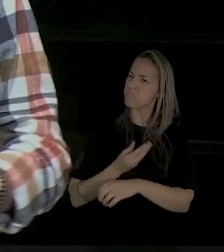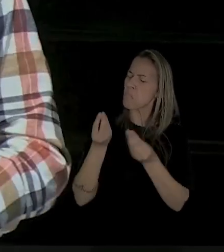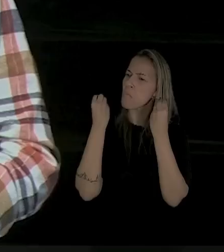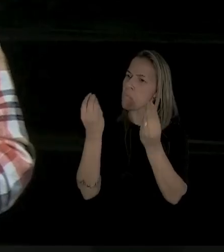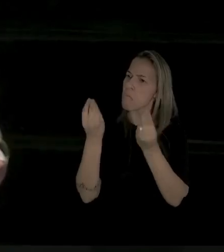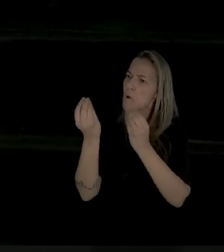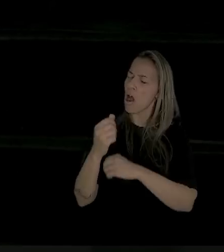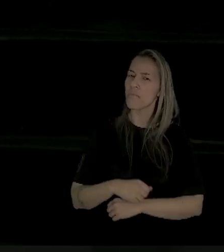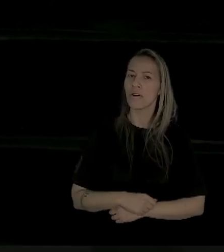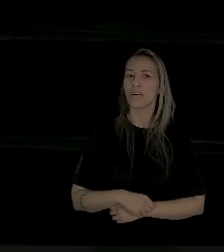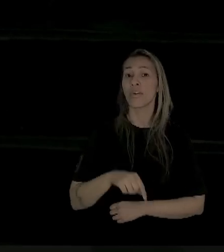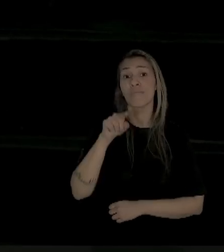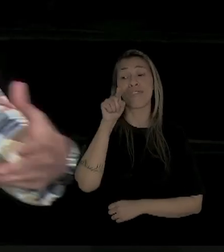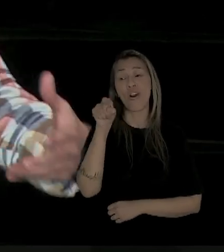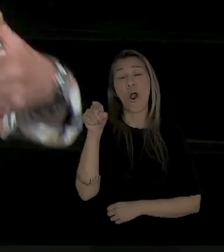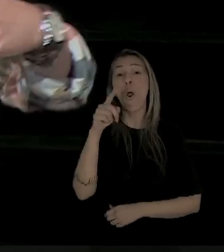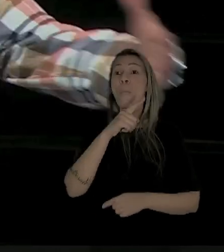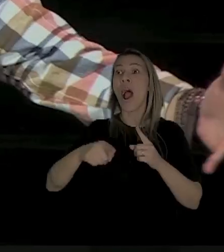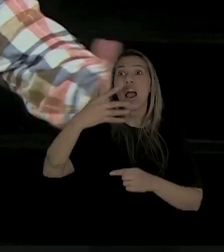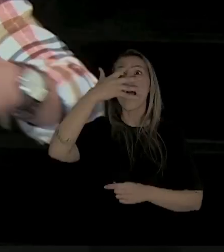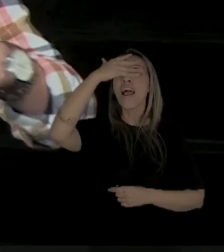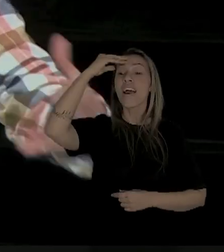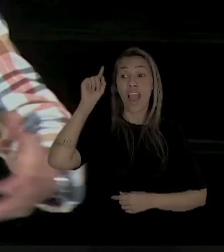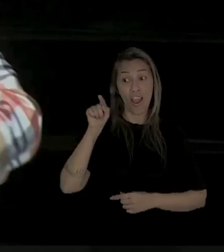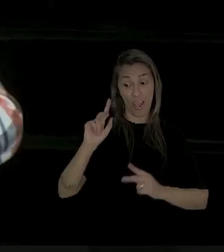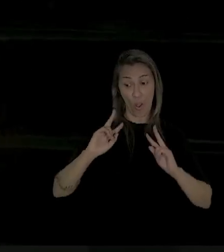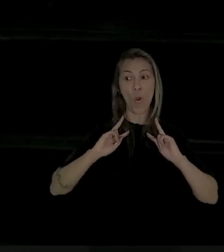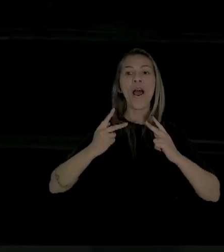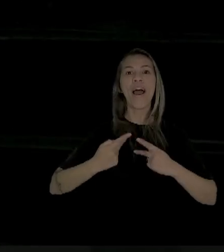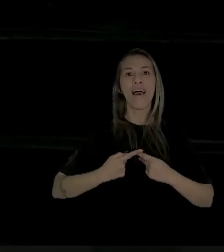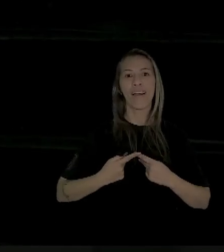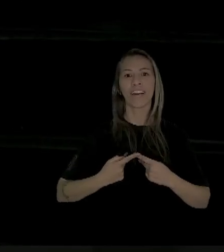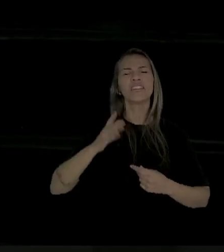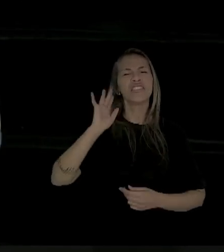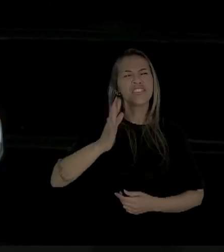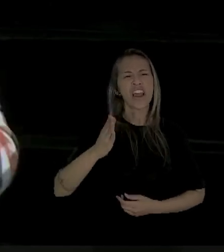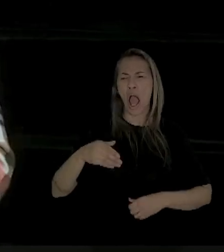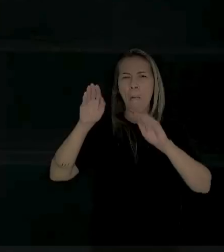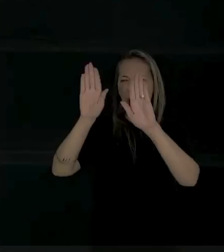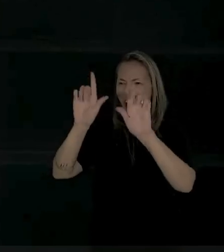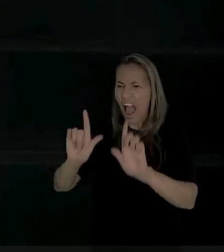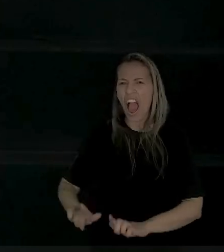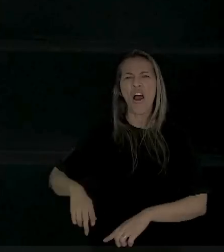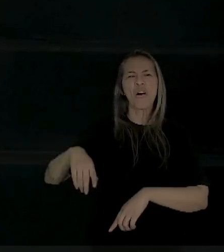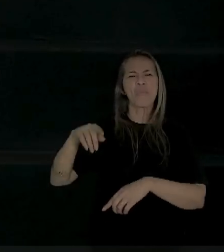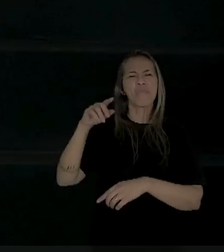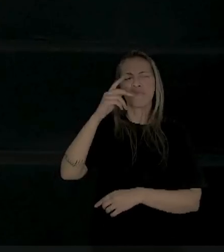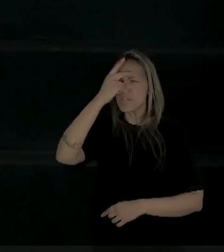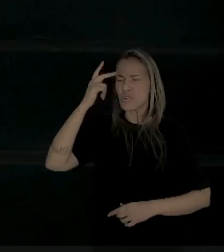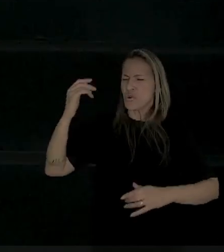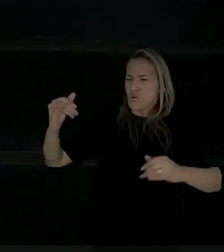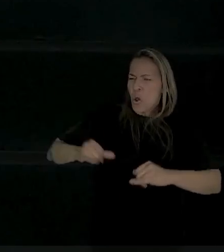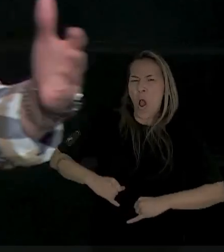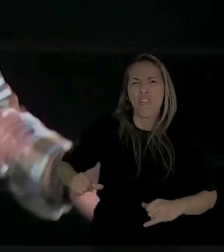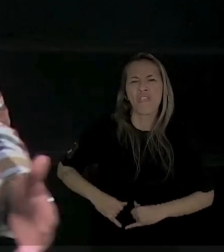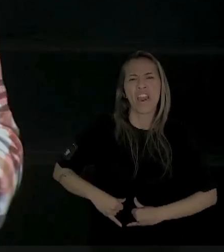continua sendo um homem. Elias ora, enfim, enfrenta os profetas de Baal. Mas agora ele recebe uma ameaça da mulher do